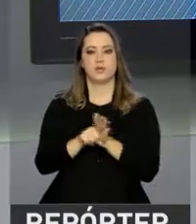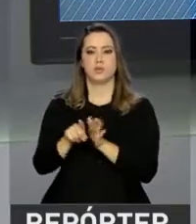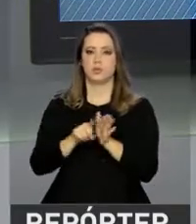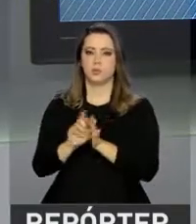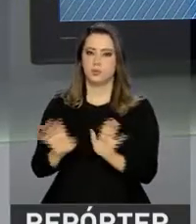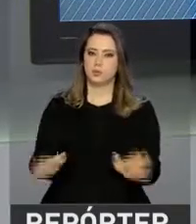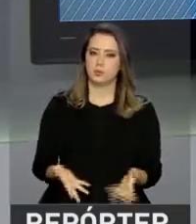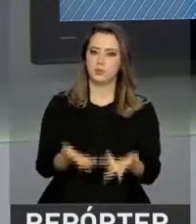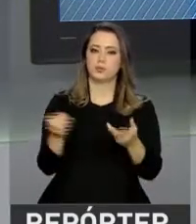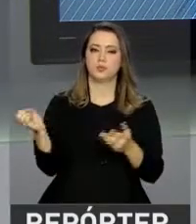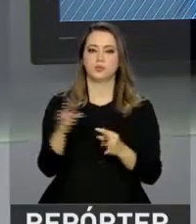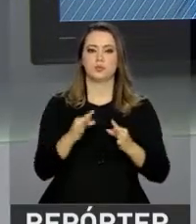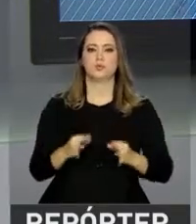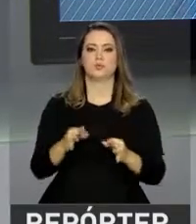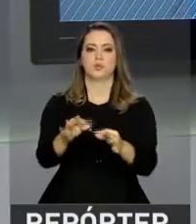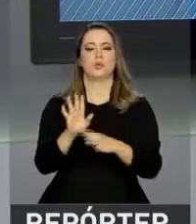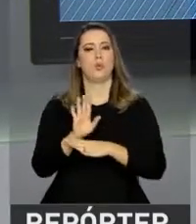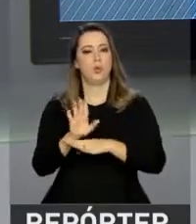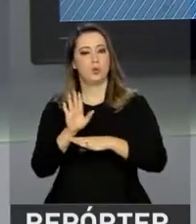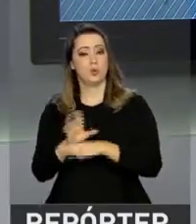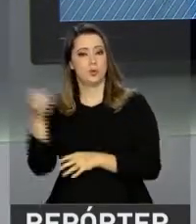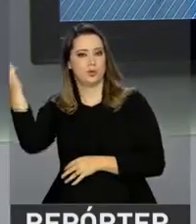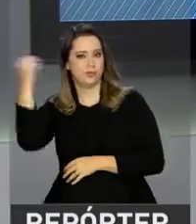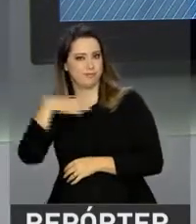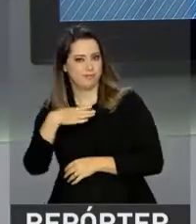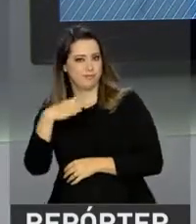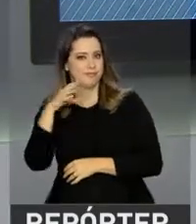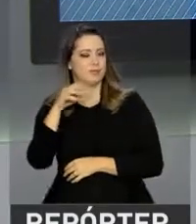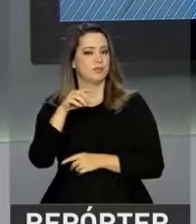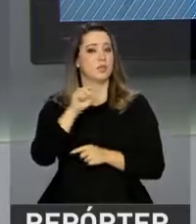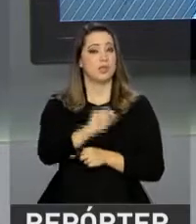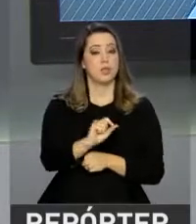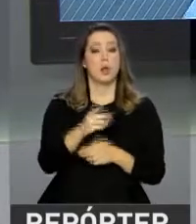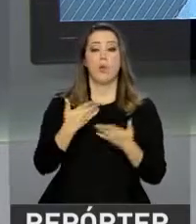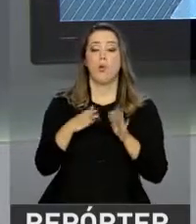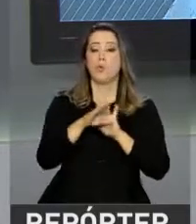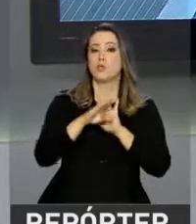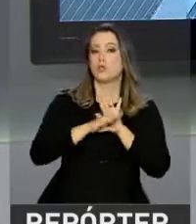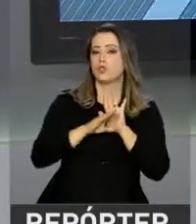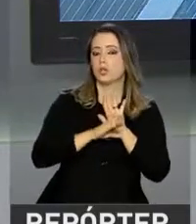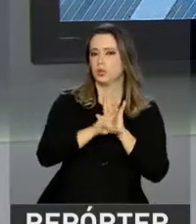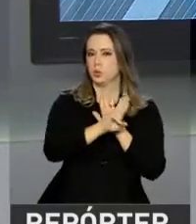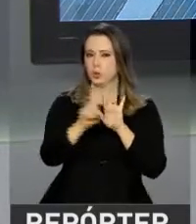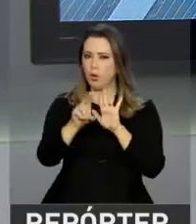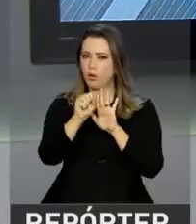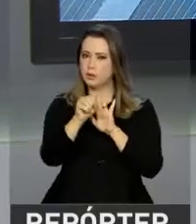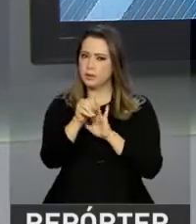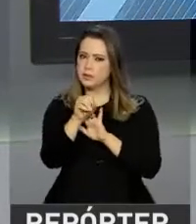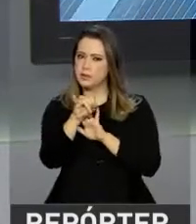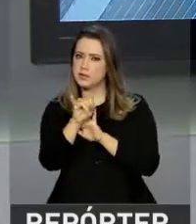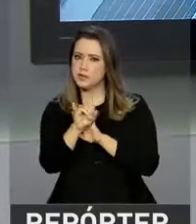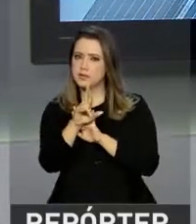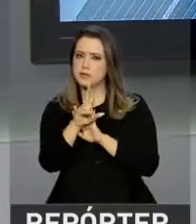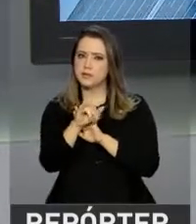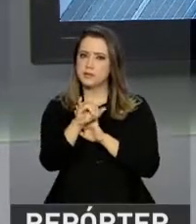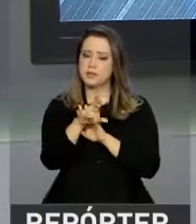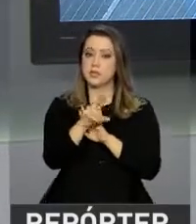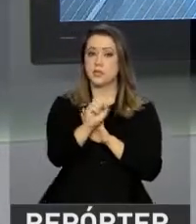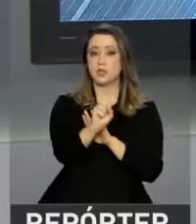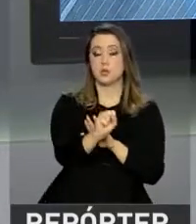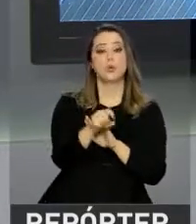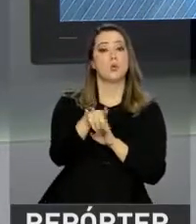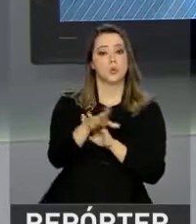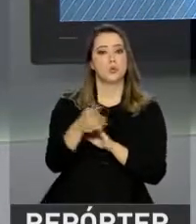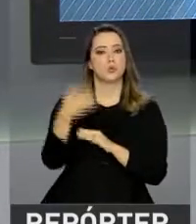tecnologias com a ajuda da luz síncrotron o projeto sírios coloca o brasil na liderança mundial de produção da luz o